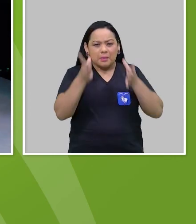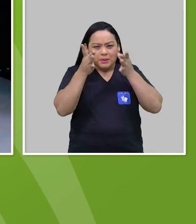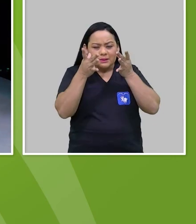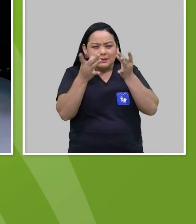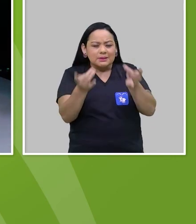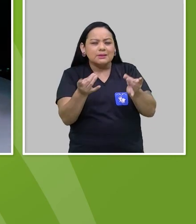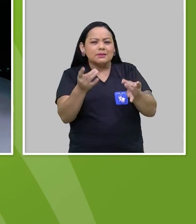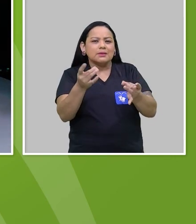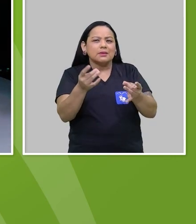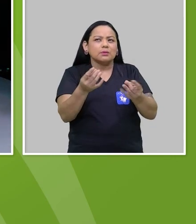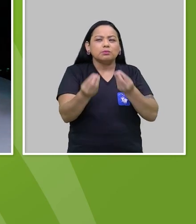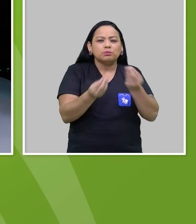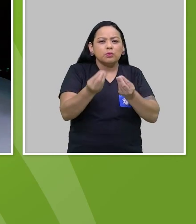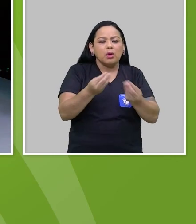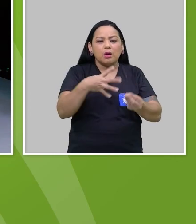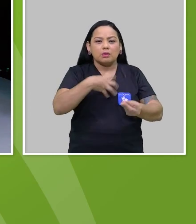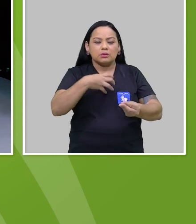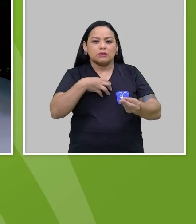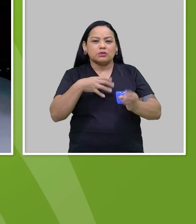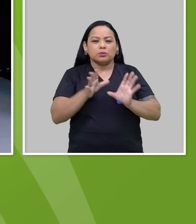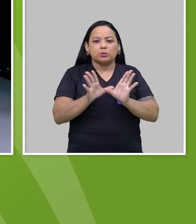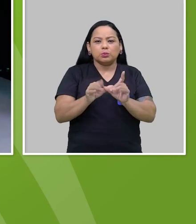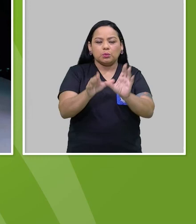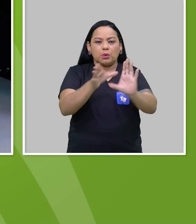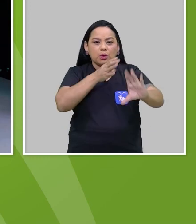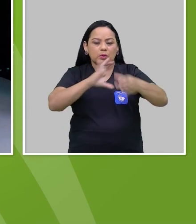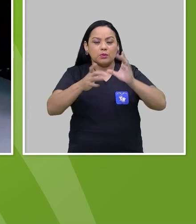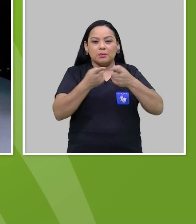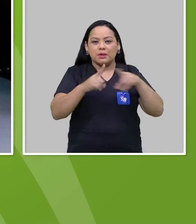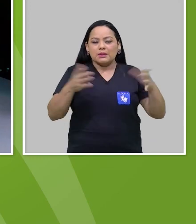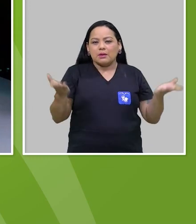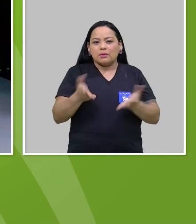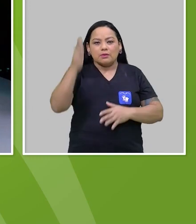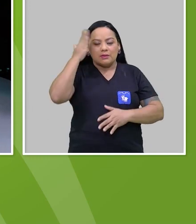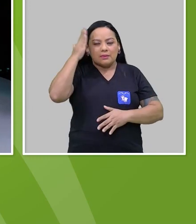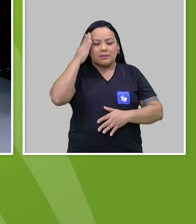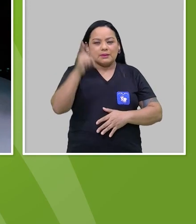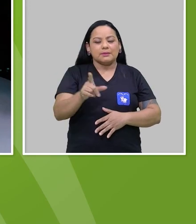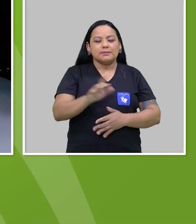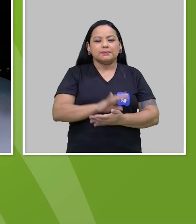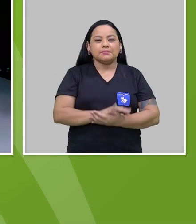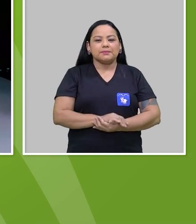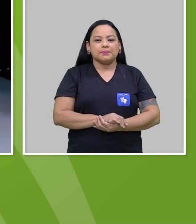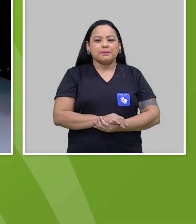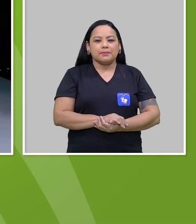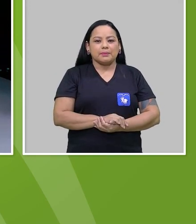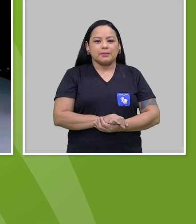mais de atenção aí nos cantos da floresta. Agora esse daqui você vai saber. Esse daqui vai.